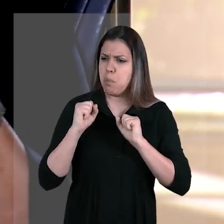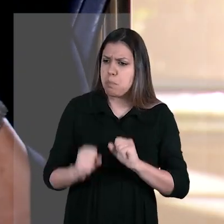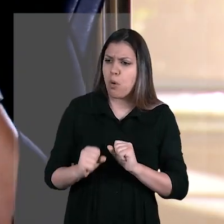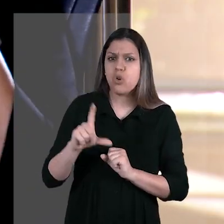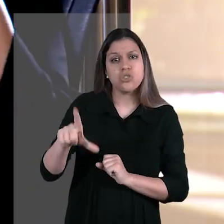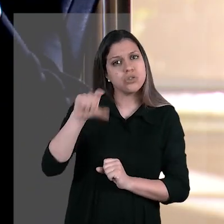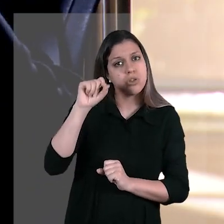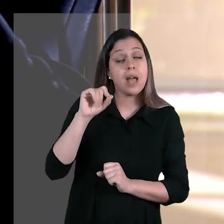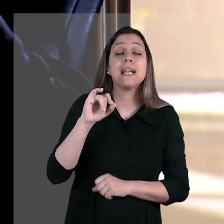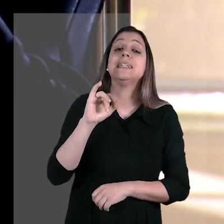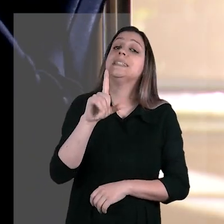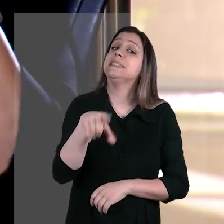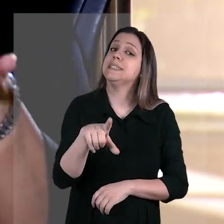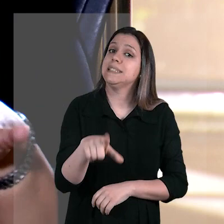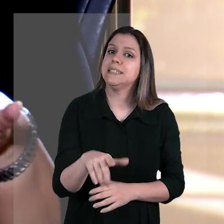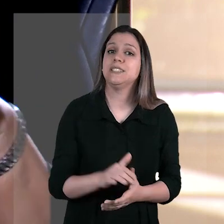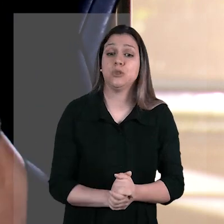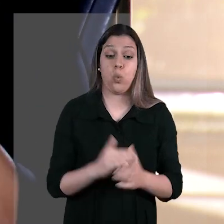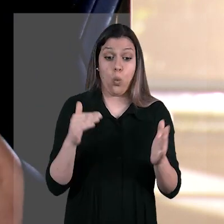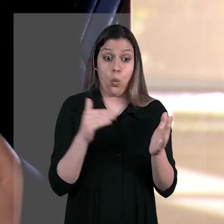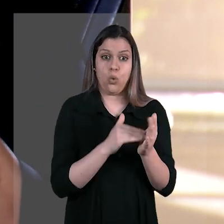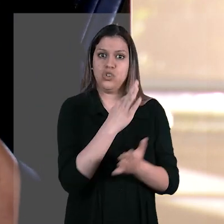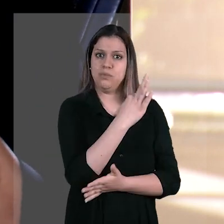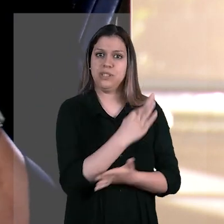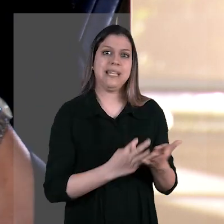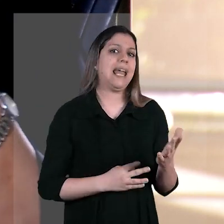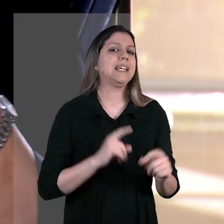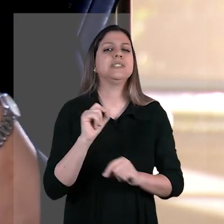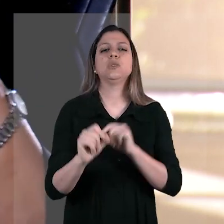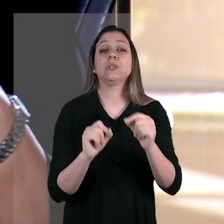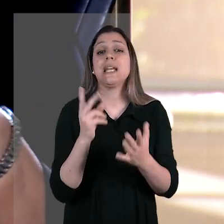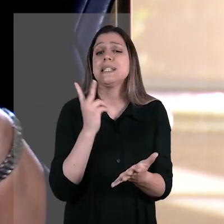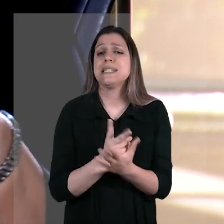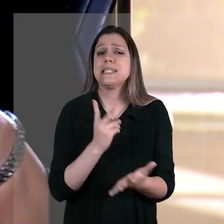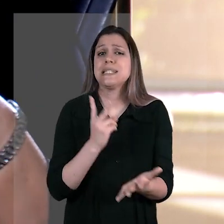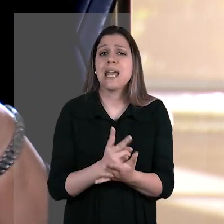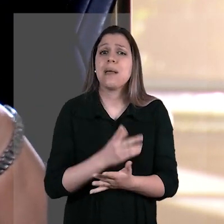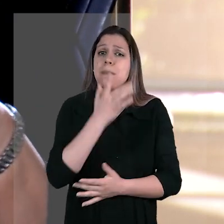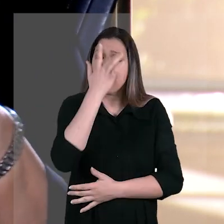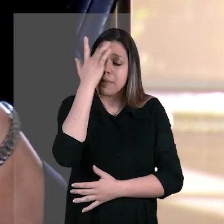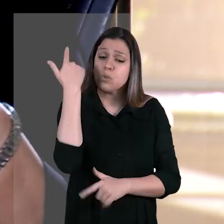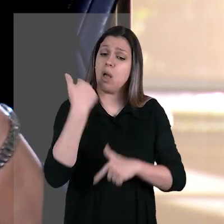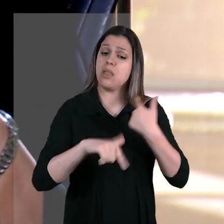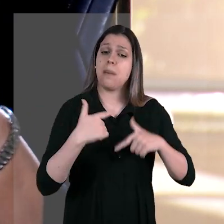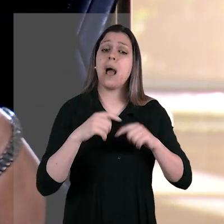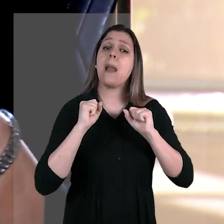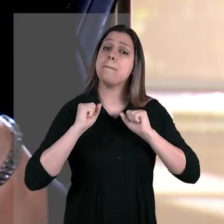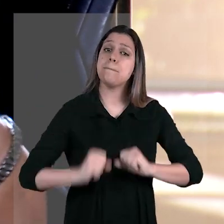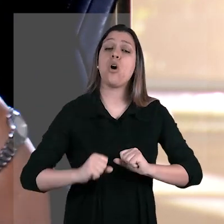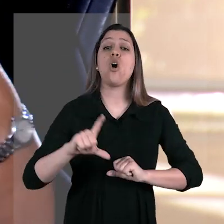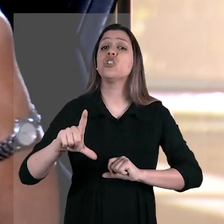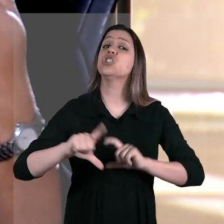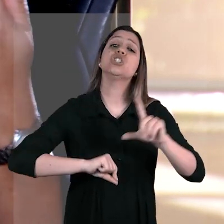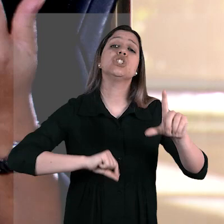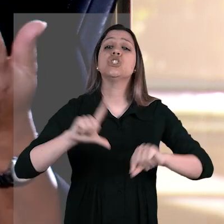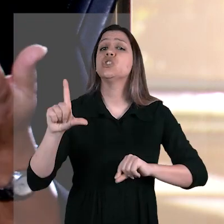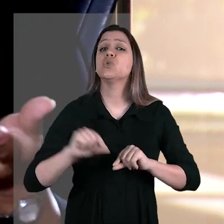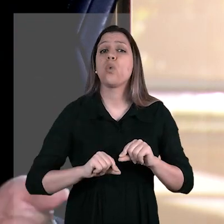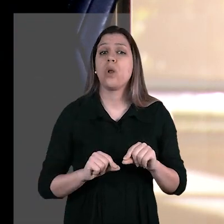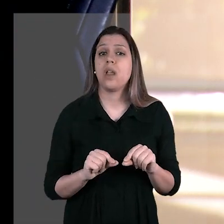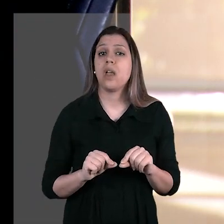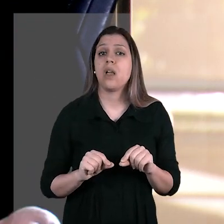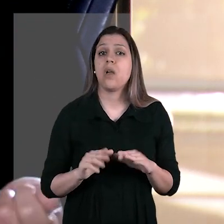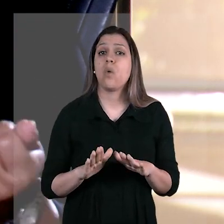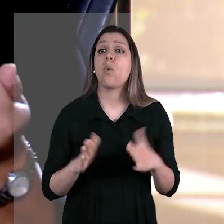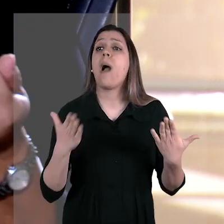uma grande vantagem desse último texto, em que sempre o trabalhador vai poder optar